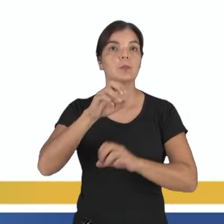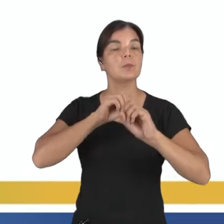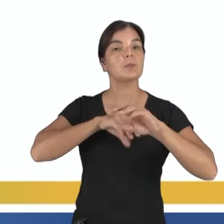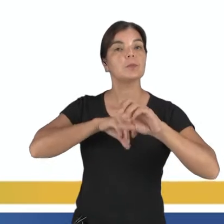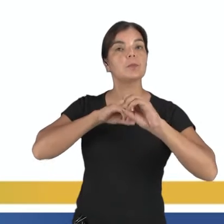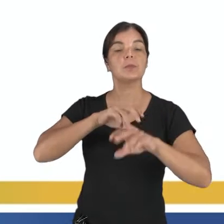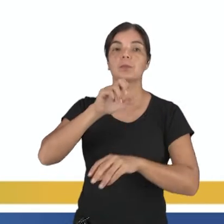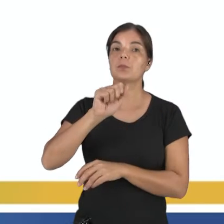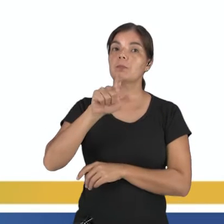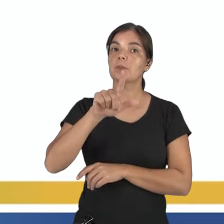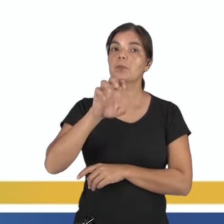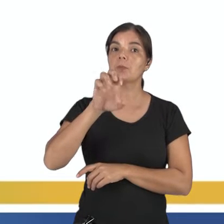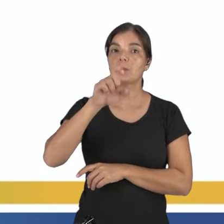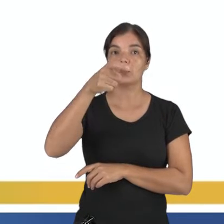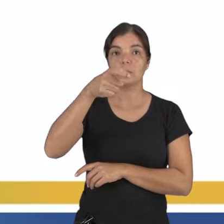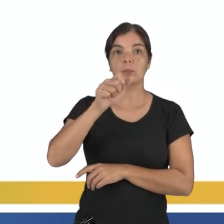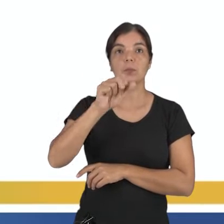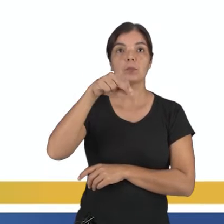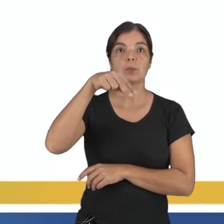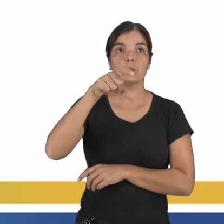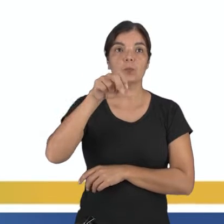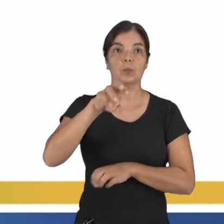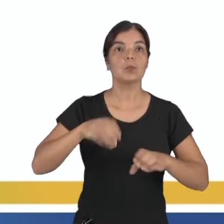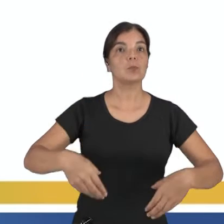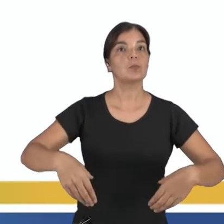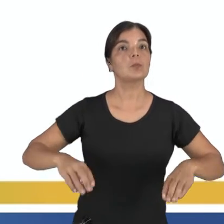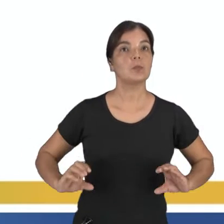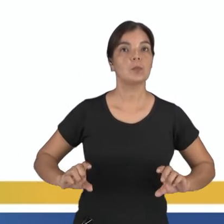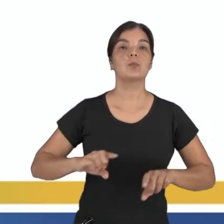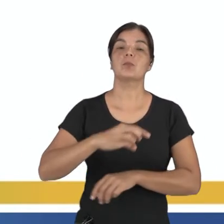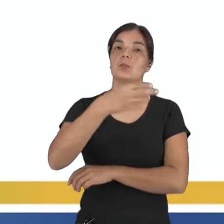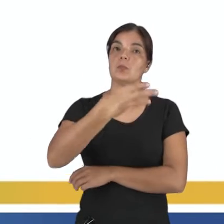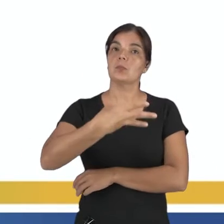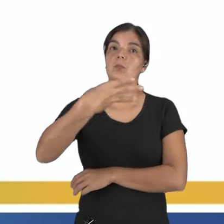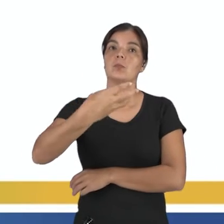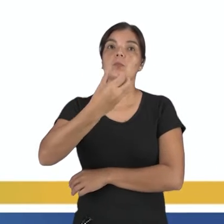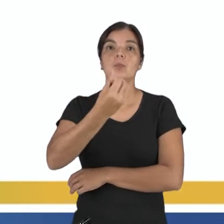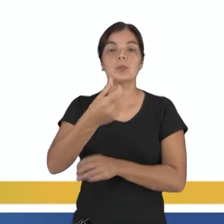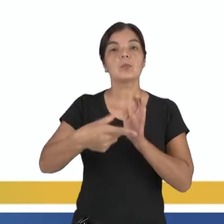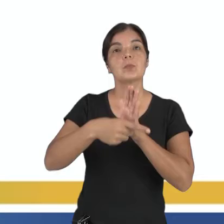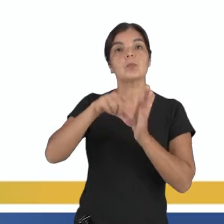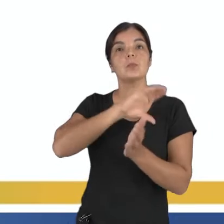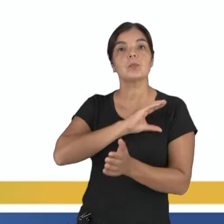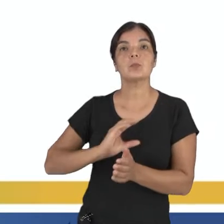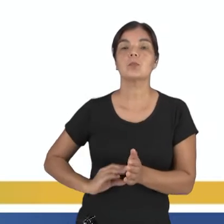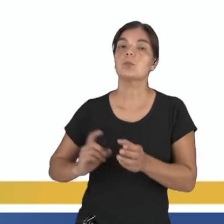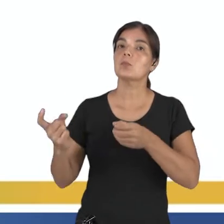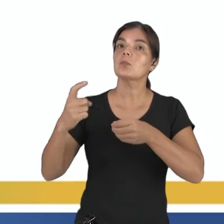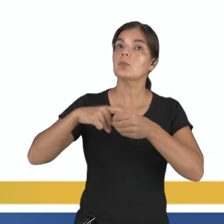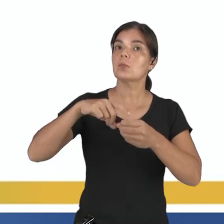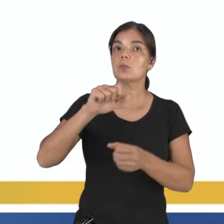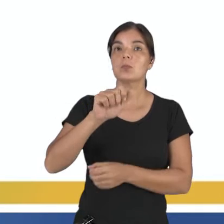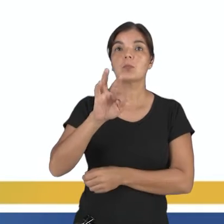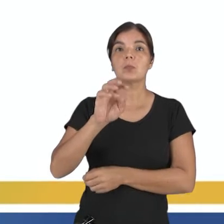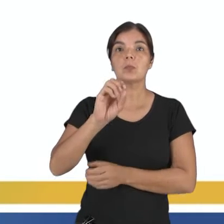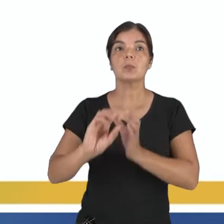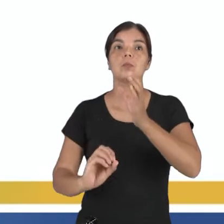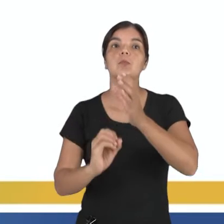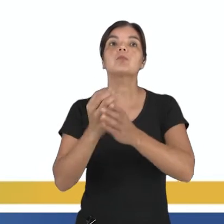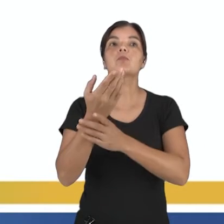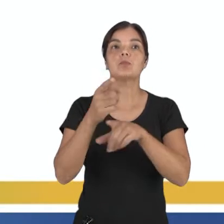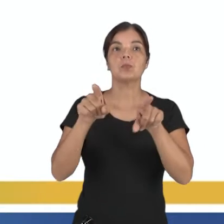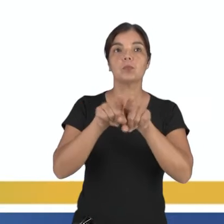Alexandre. Com a ascensão de Alexandre ao trono em 336 a.C., retorna para Atenas e funda o